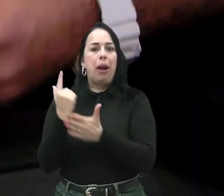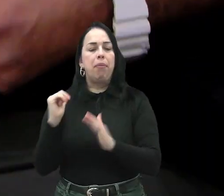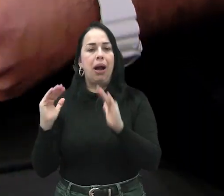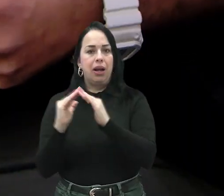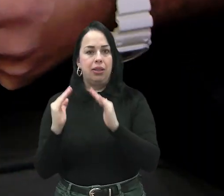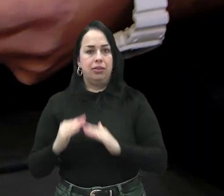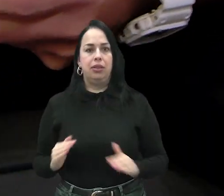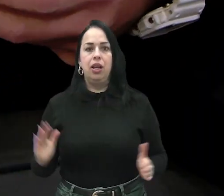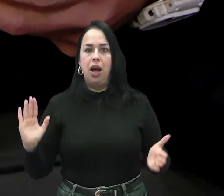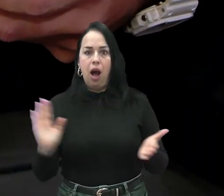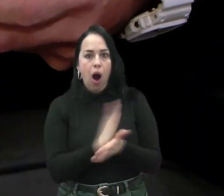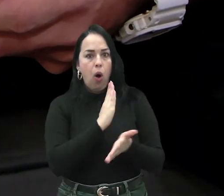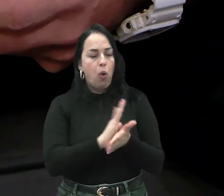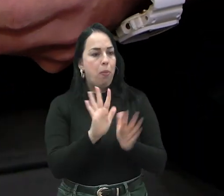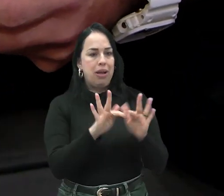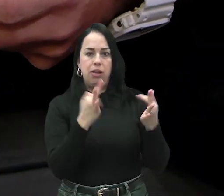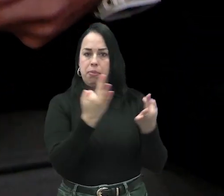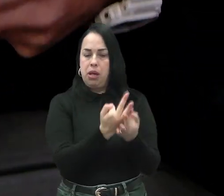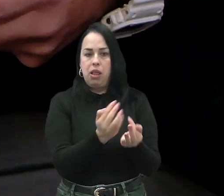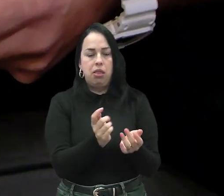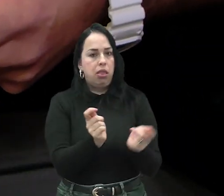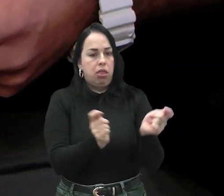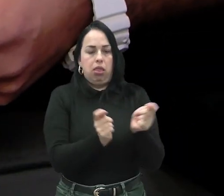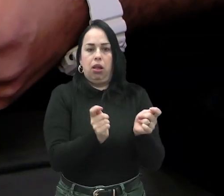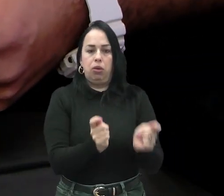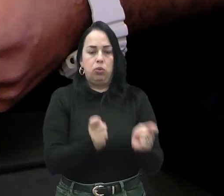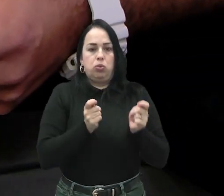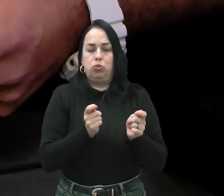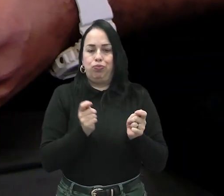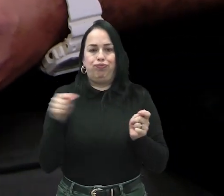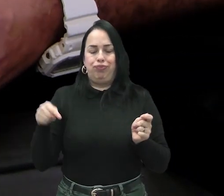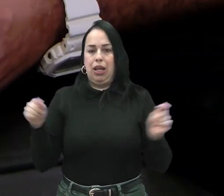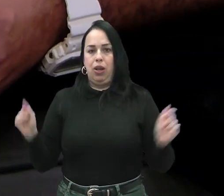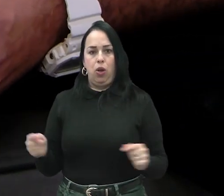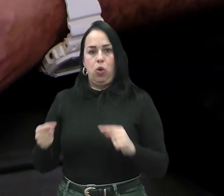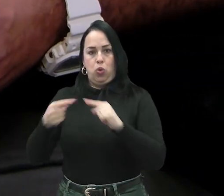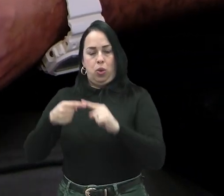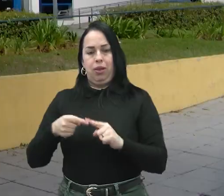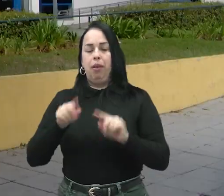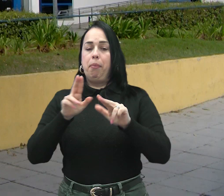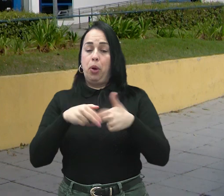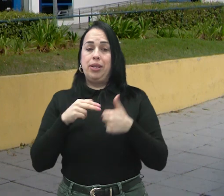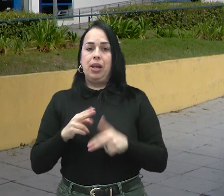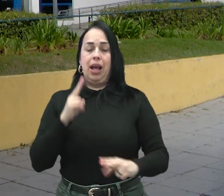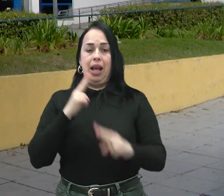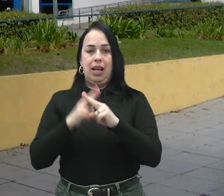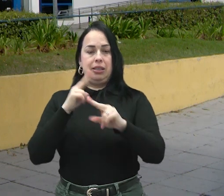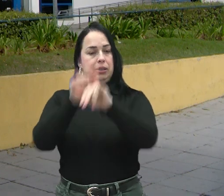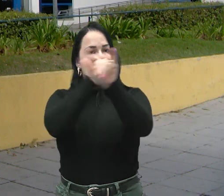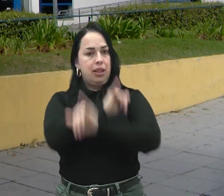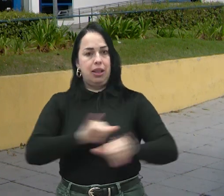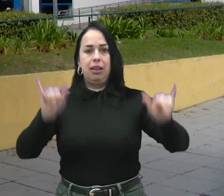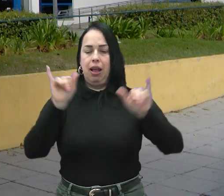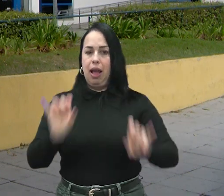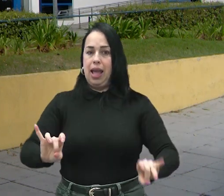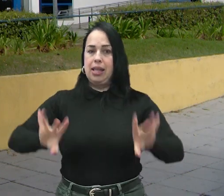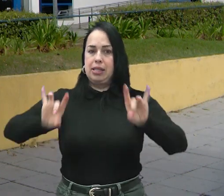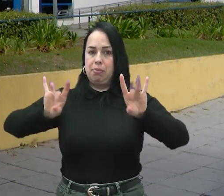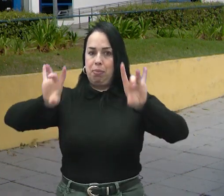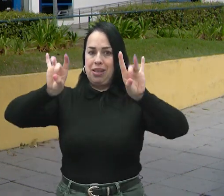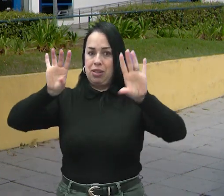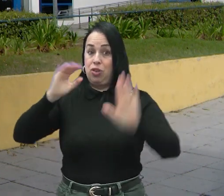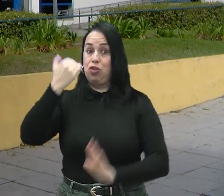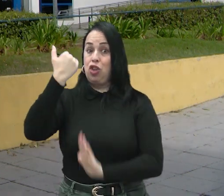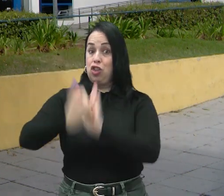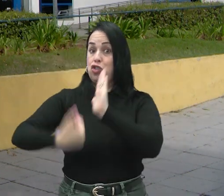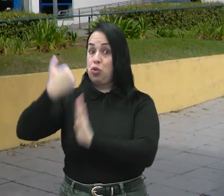casa. Mas como muitas famílias ainda não conseguem conciliar o salário com os gastos, a Caixa Econômica Federal lançou um programa